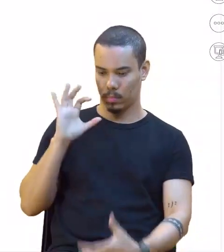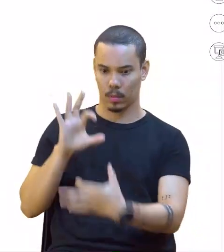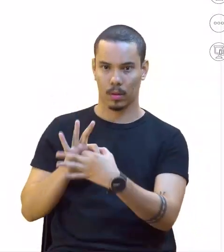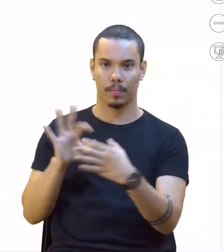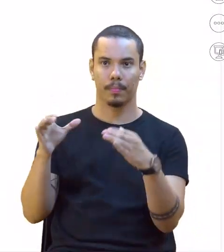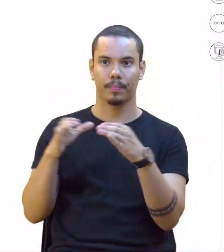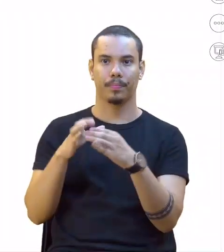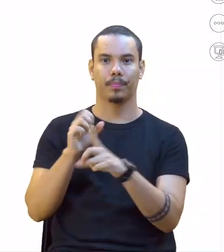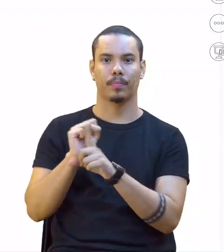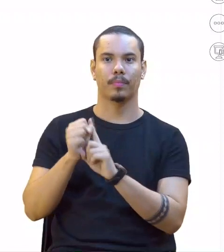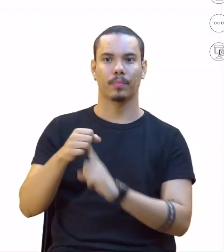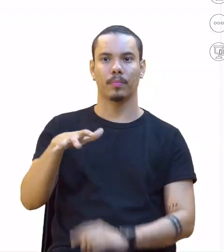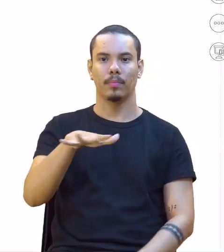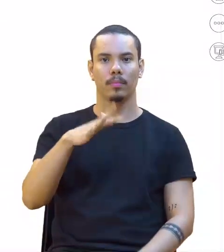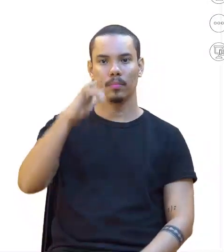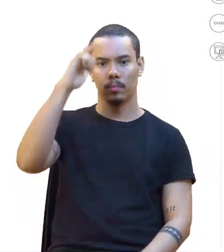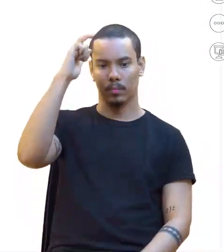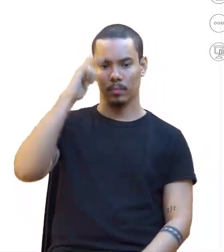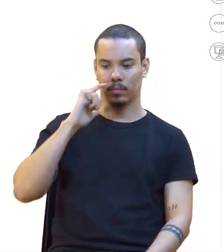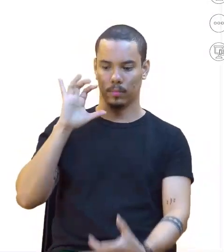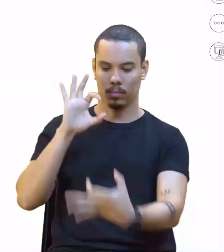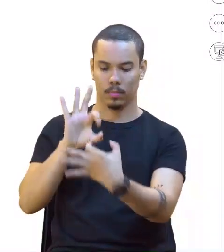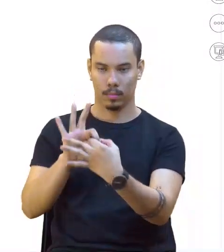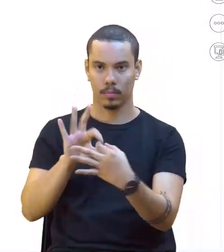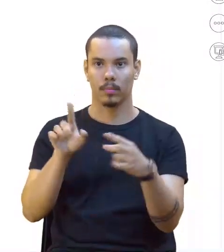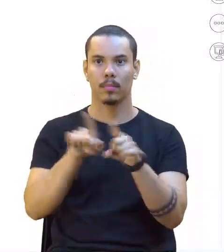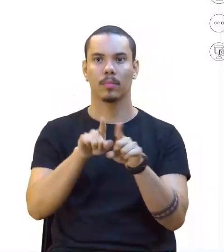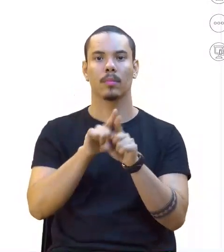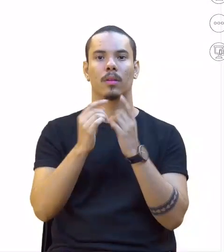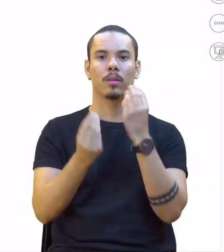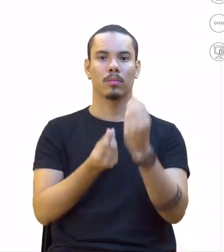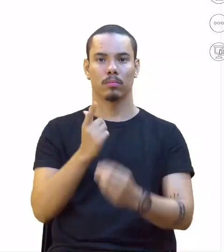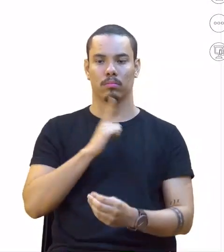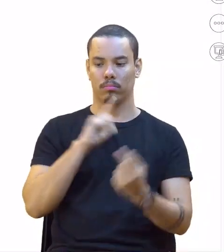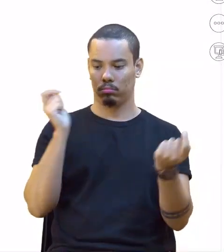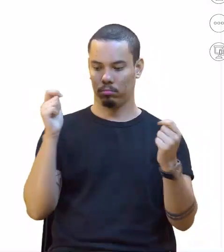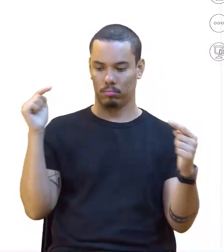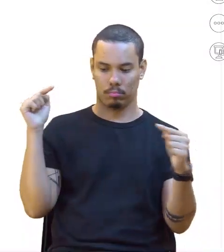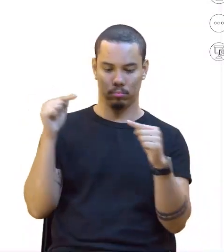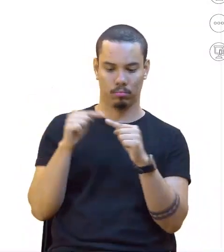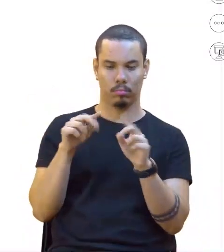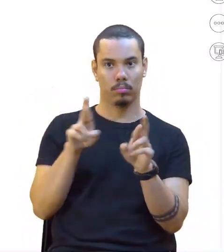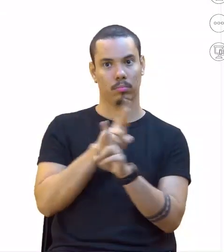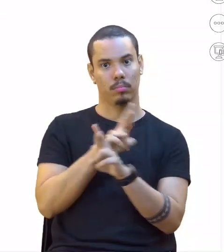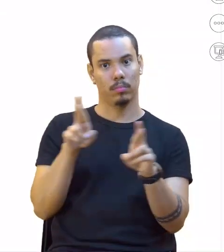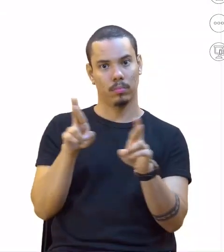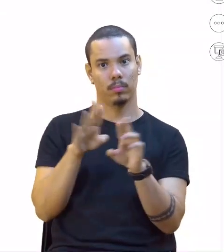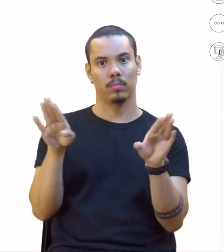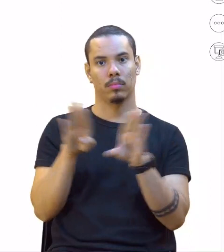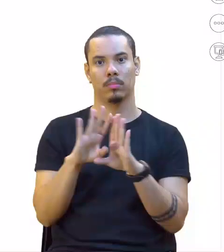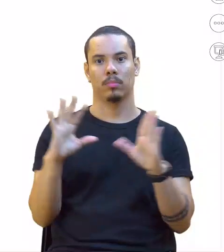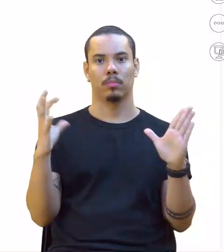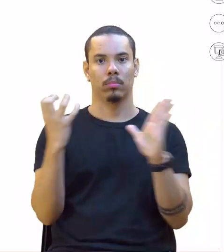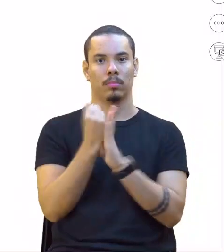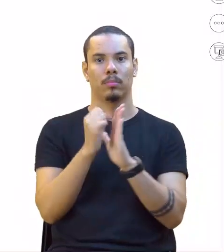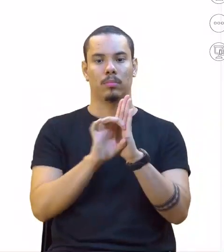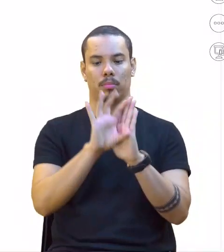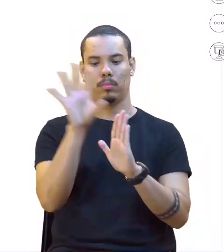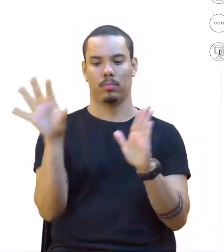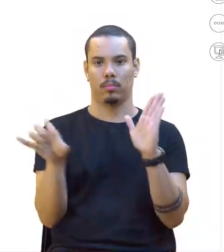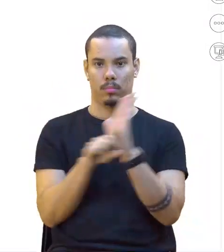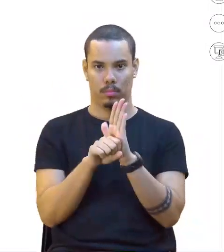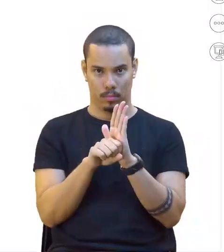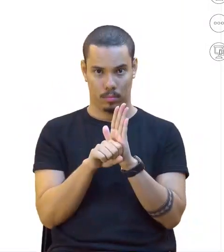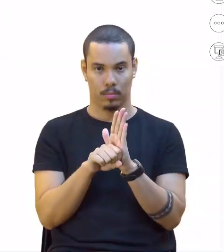com a sociedade da qual eu faço parte, e que também tem a ver com relações sociais e patrimônios simbólicos.